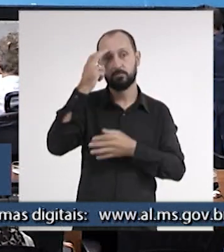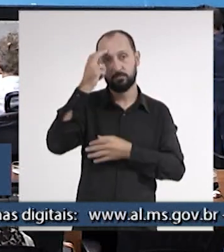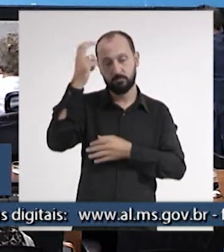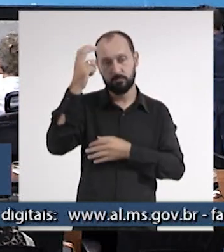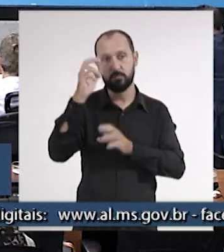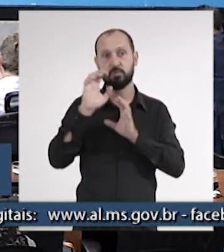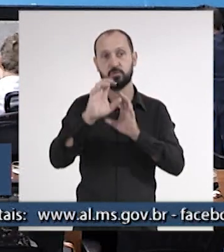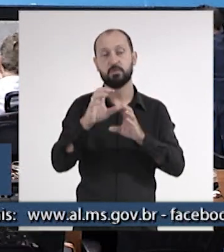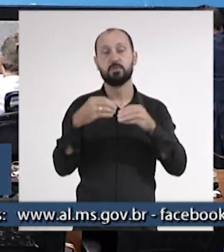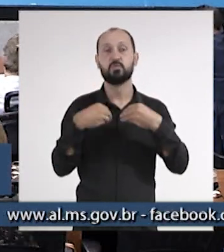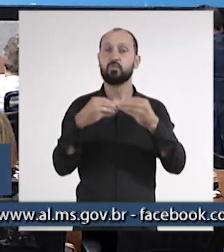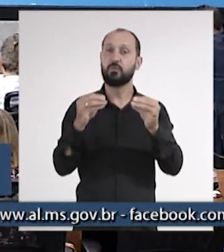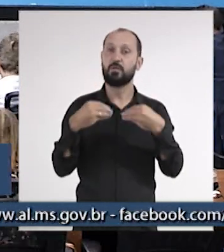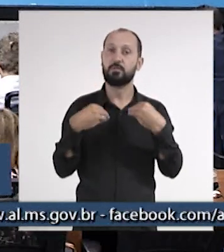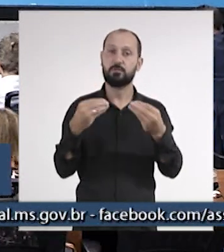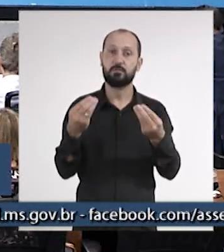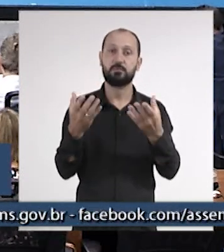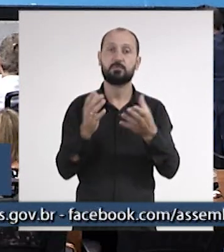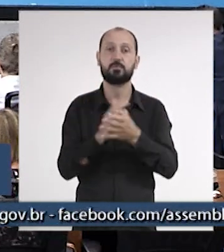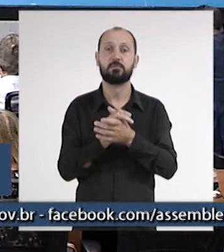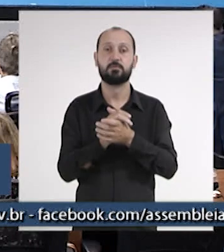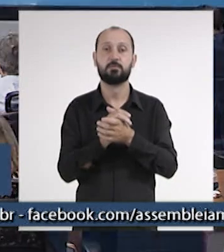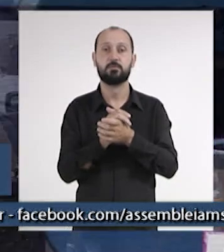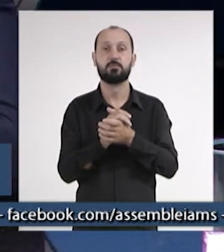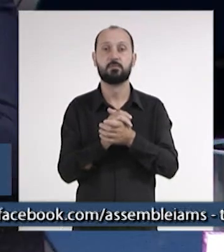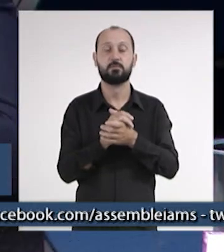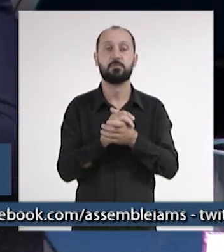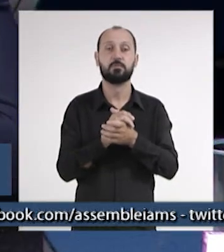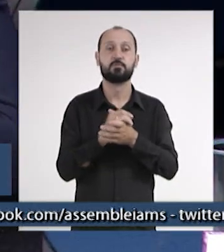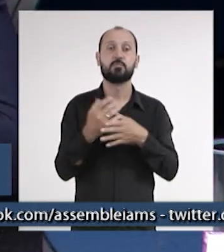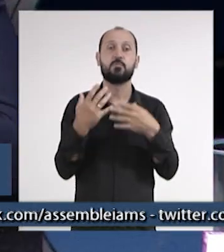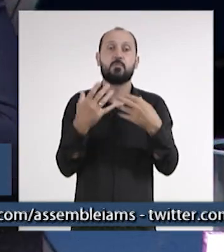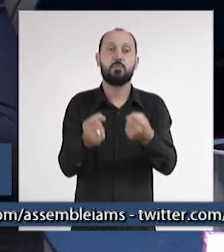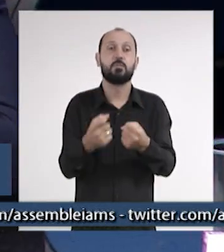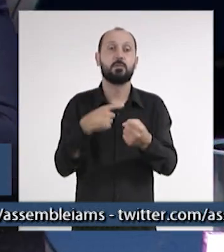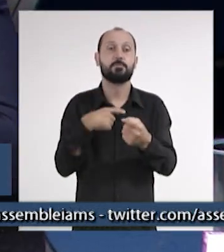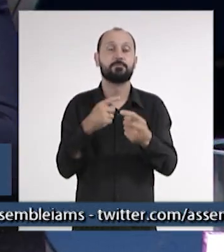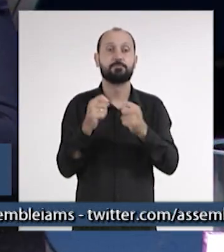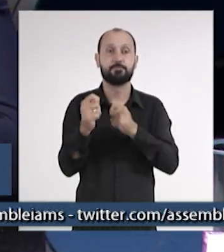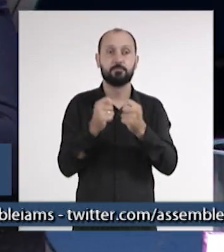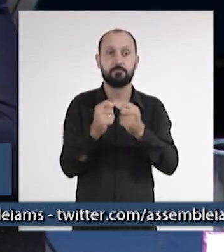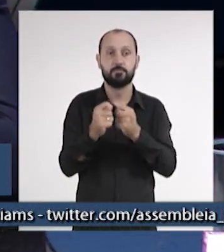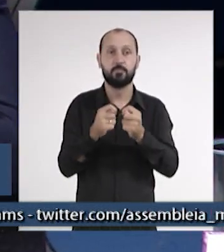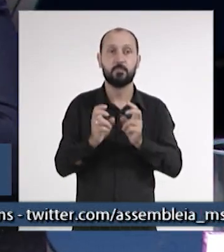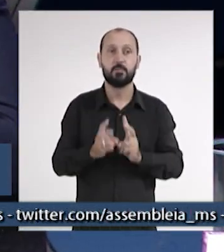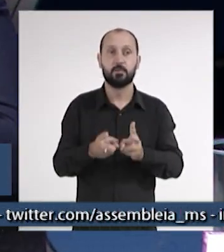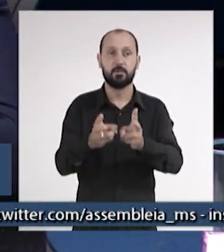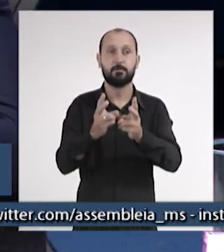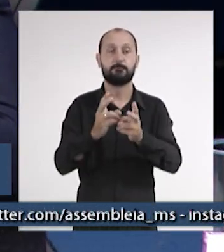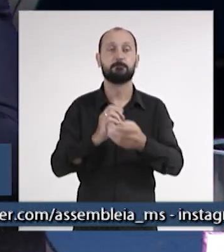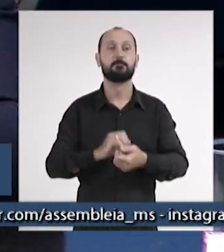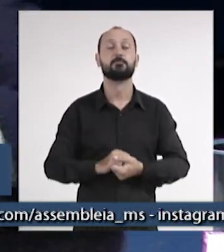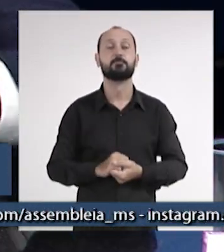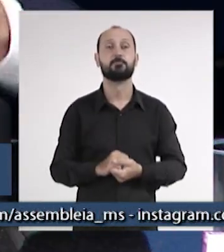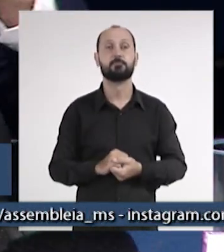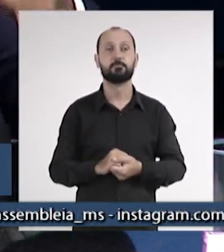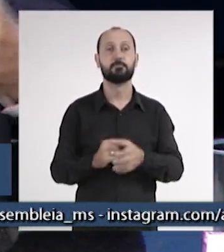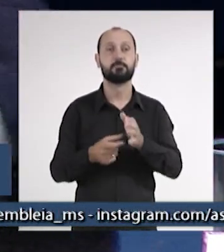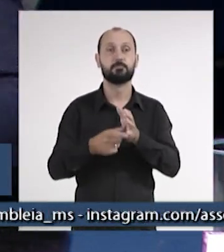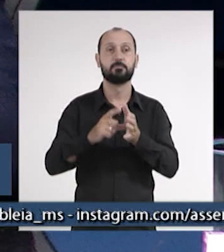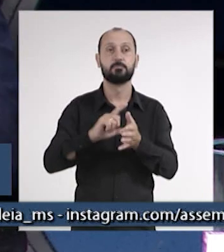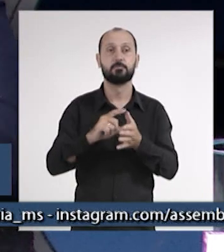moldura flexível admite a sua permeabilidade, a sua perenidade ante